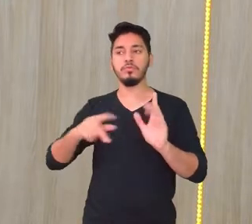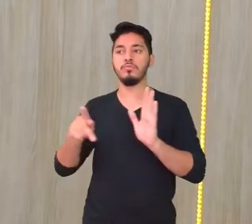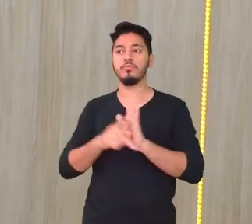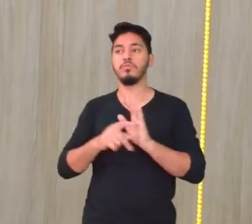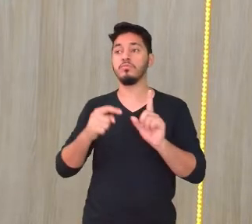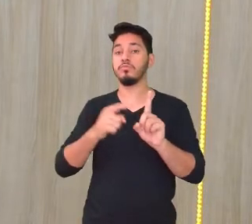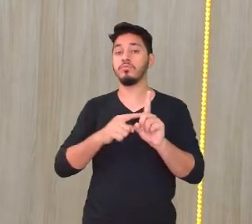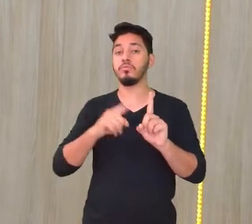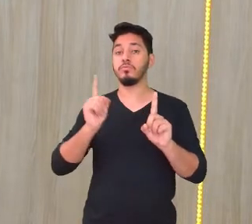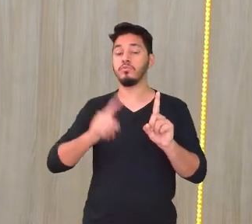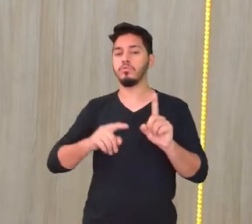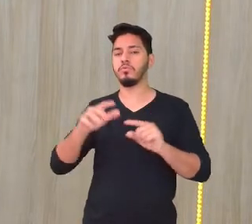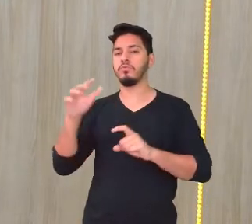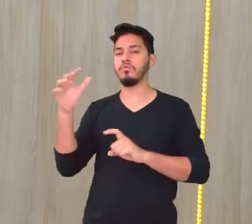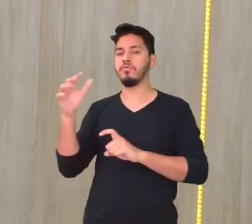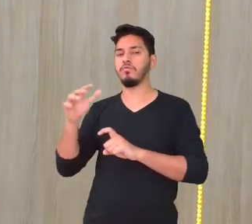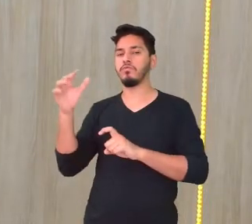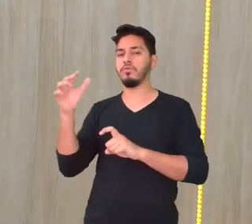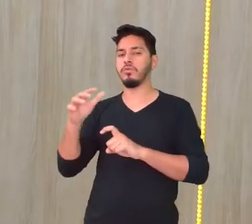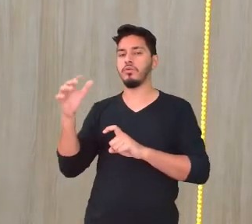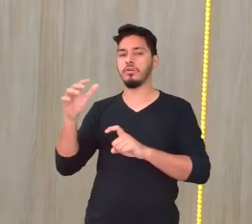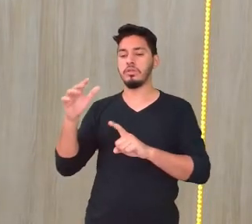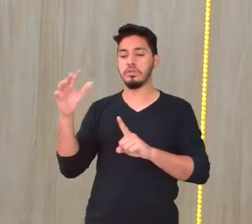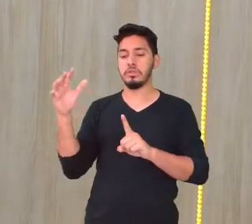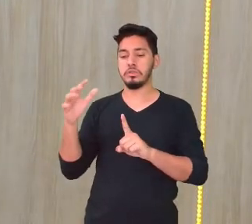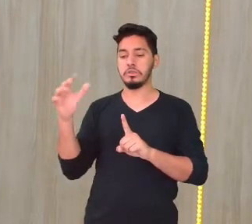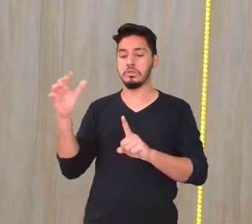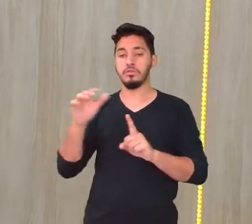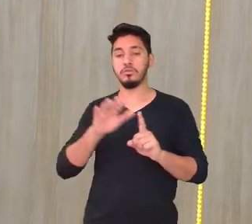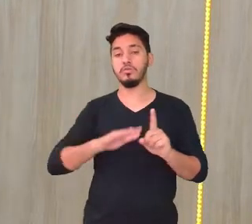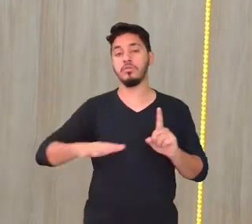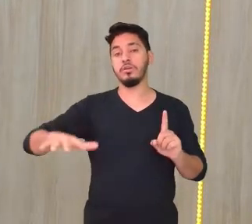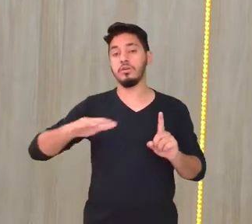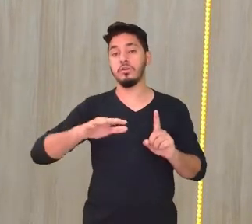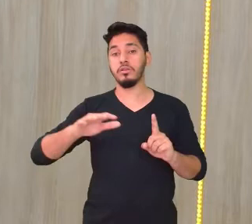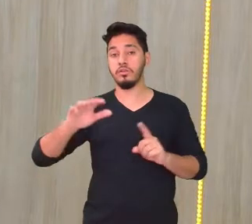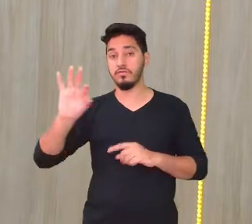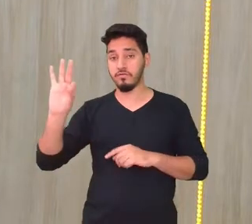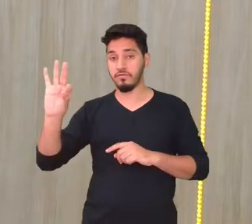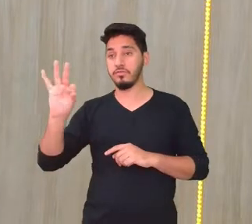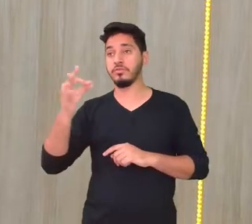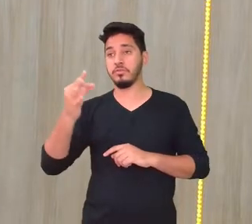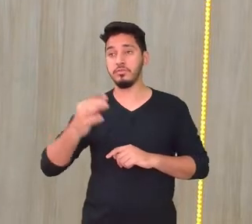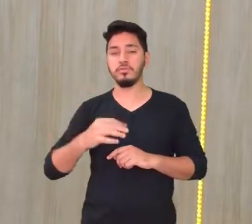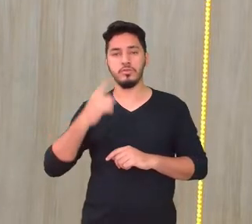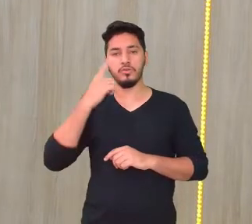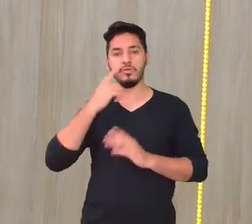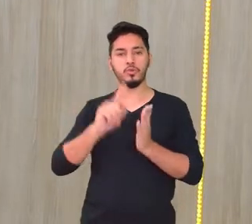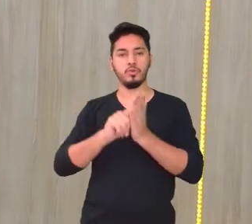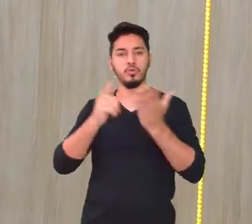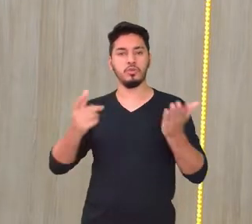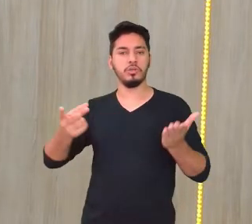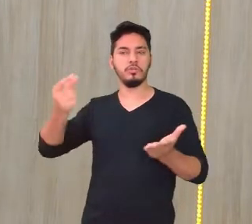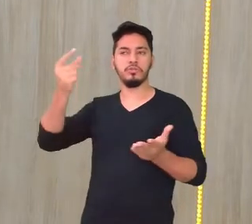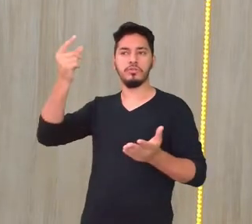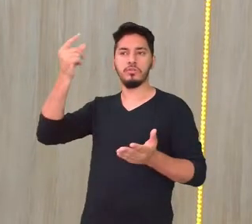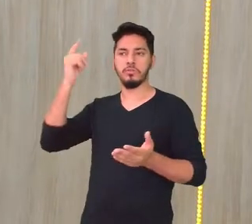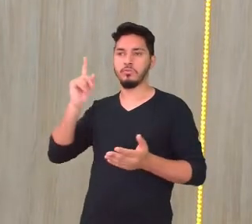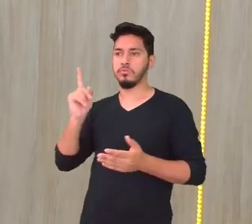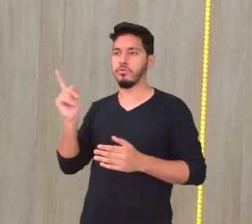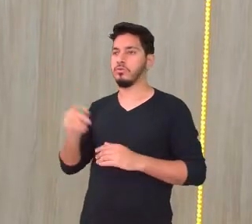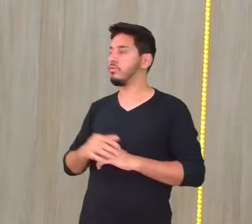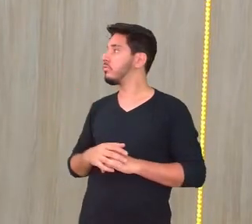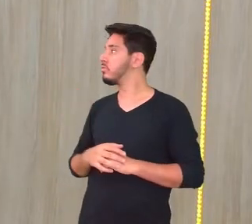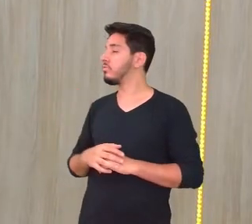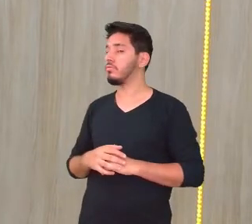figura muito influente, né, no território, né, francês. Aqui é um jornal da época, né, o jornal